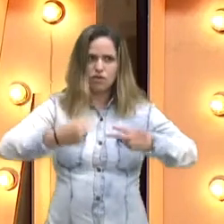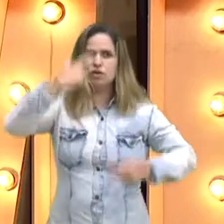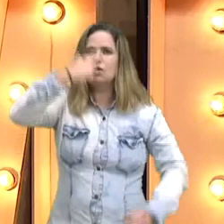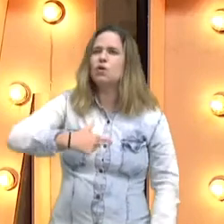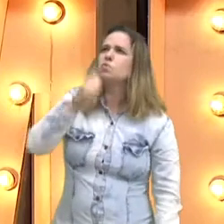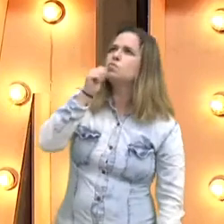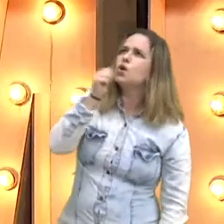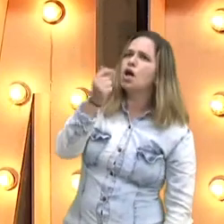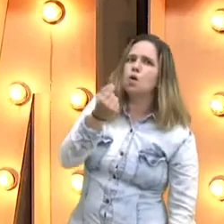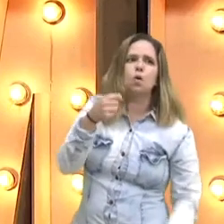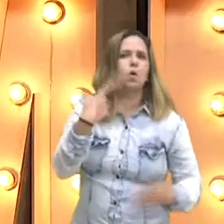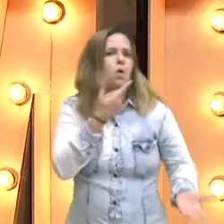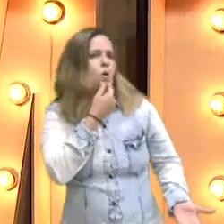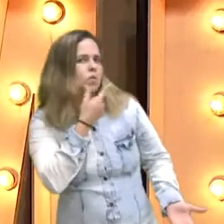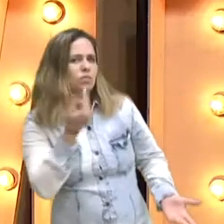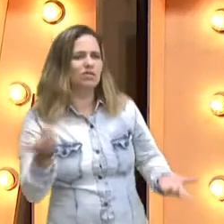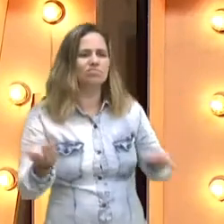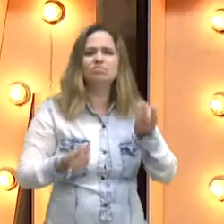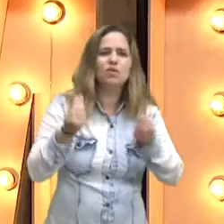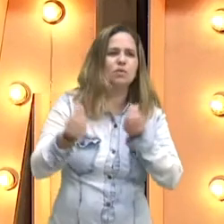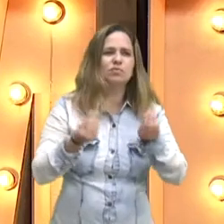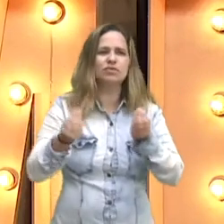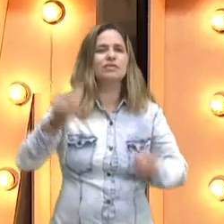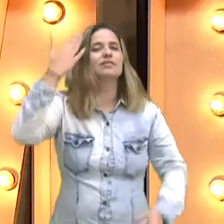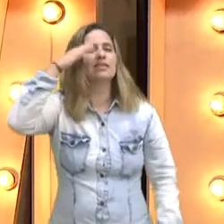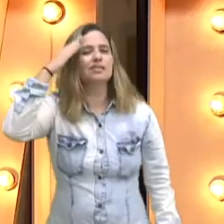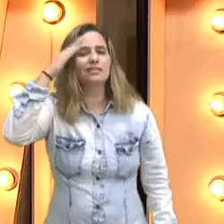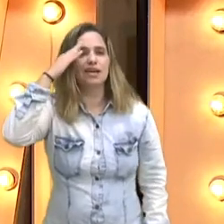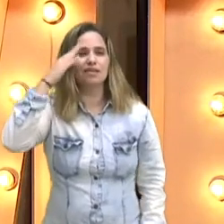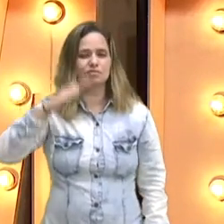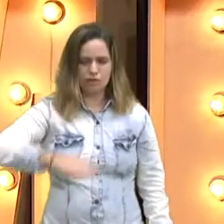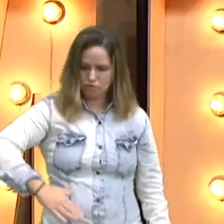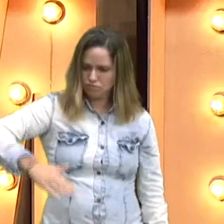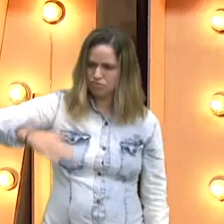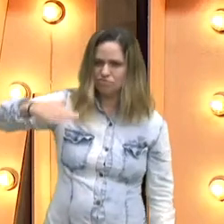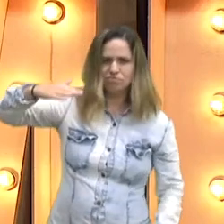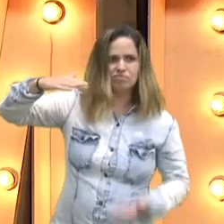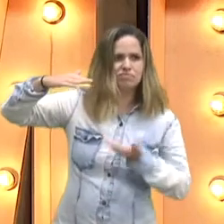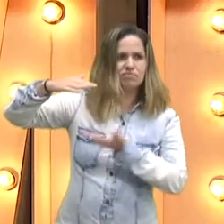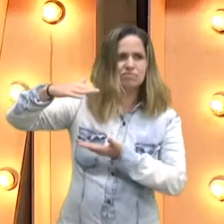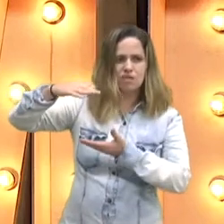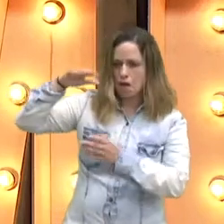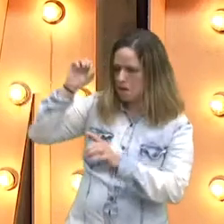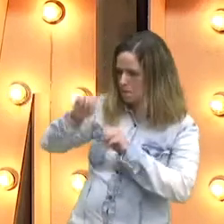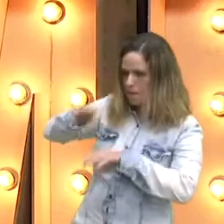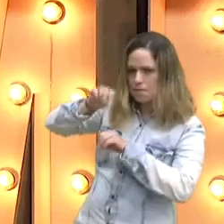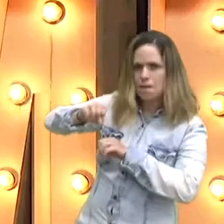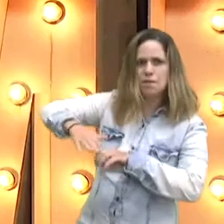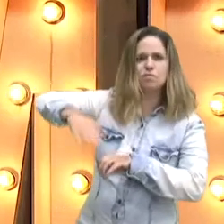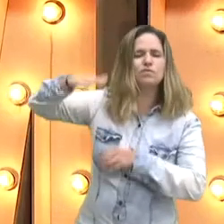seu gênero dado por Deus. E desconstruindo essa criança, se torna essa criança muito